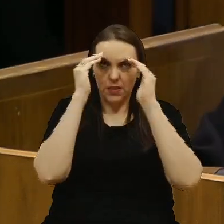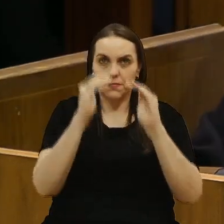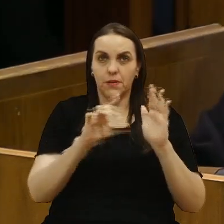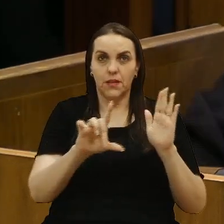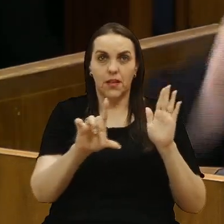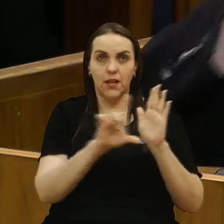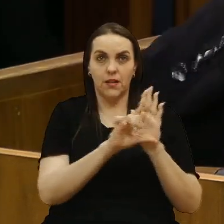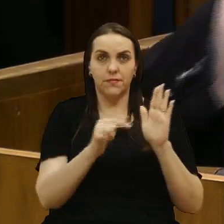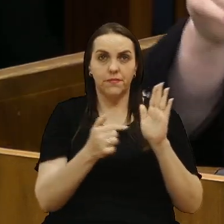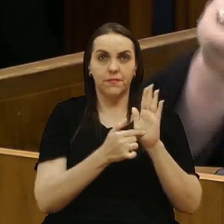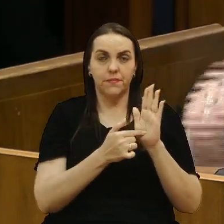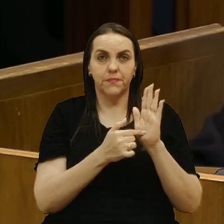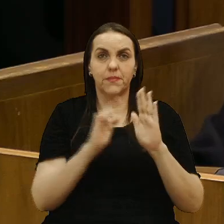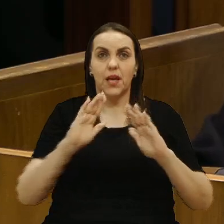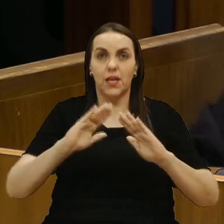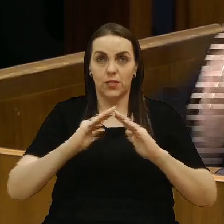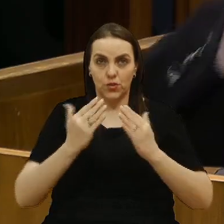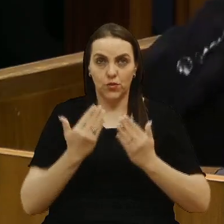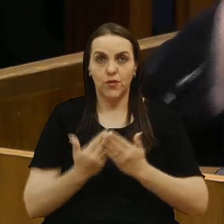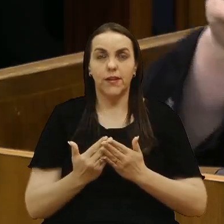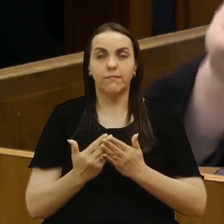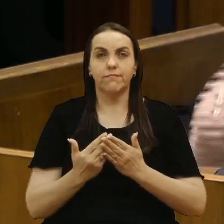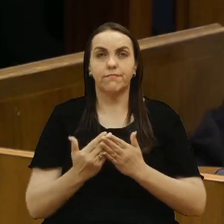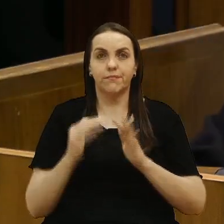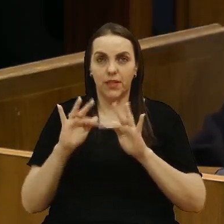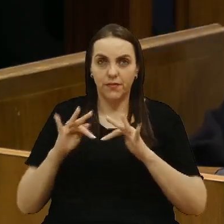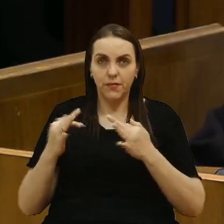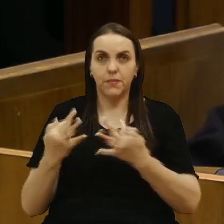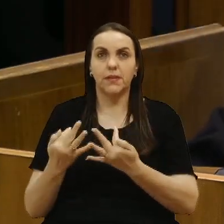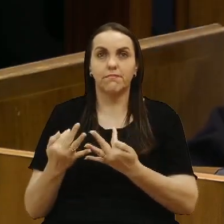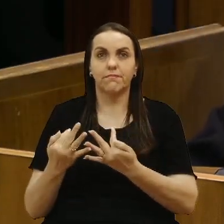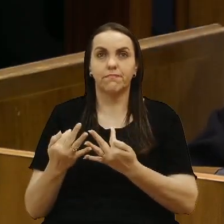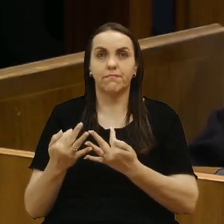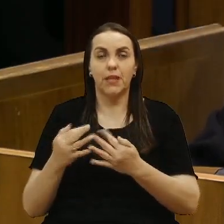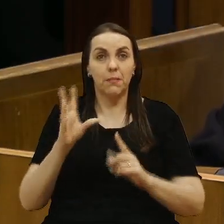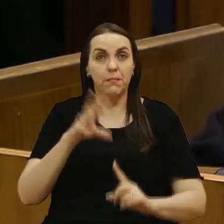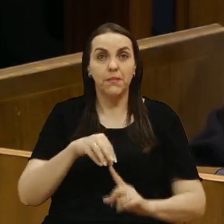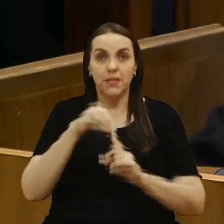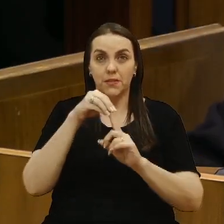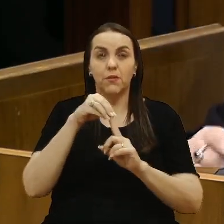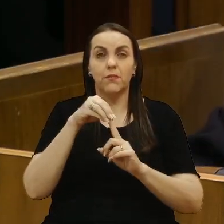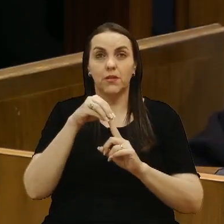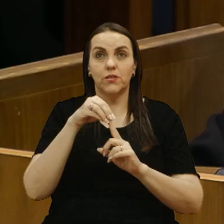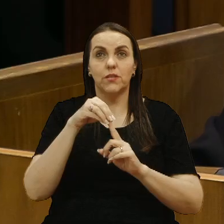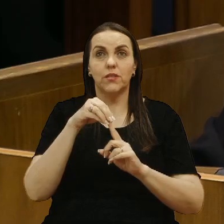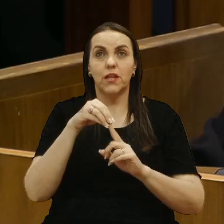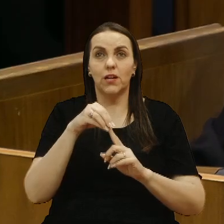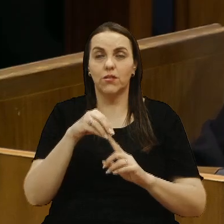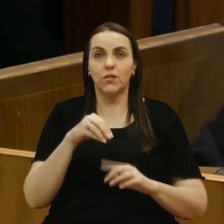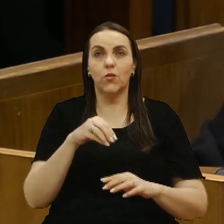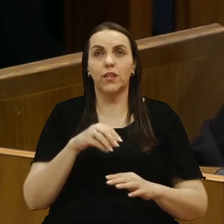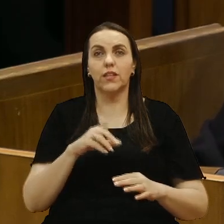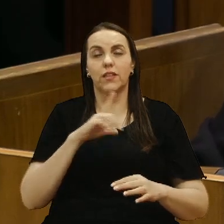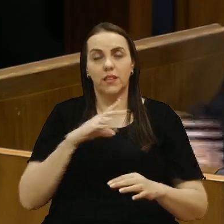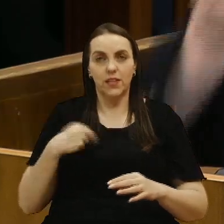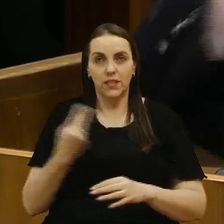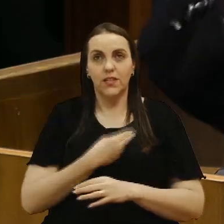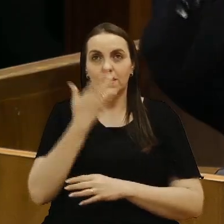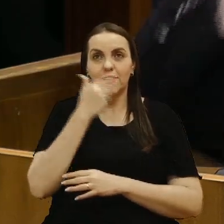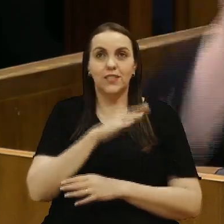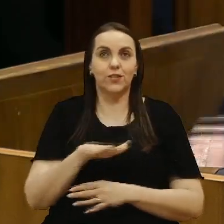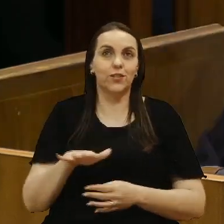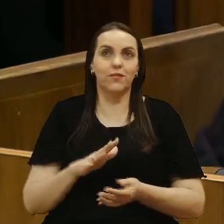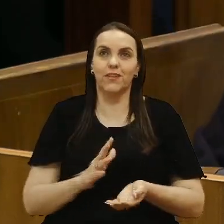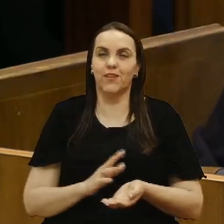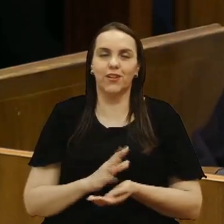leis, às escolas, às famílias e, principalmente, às nossas crianças. Seu